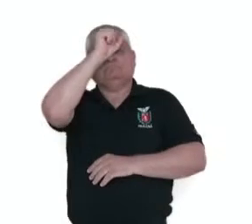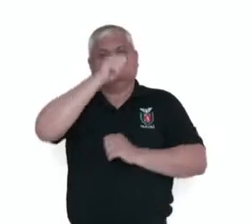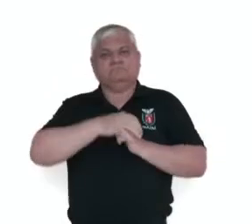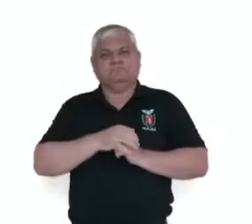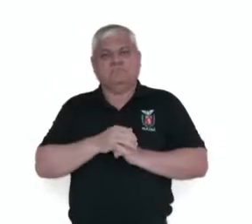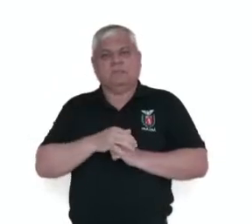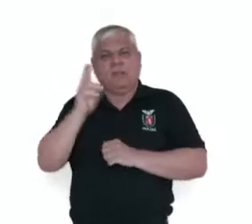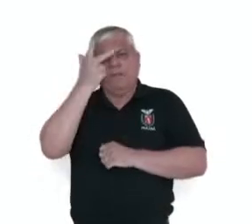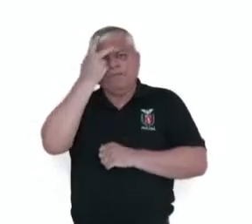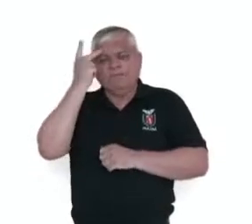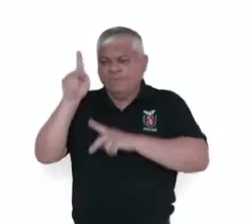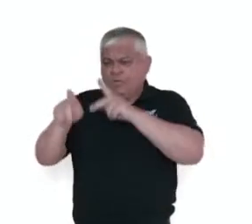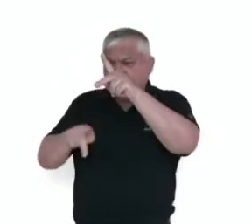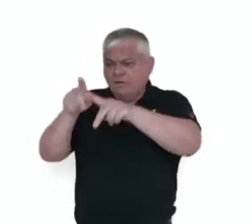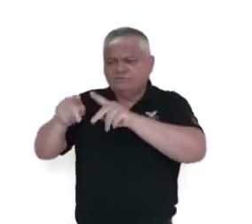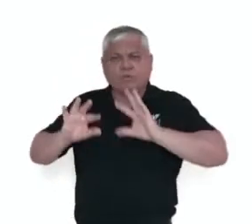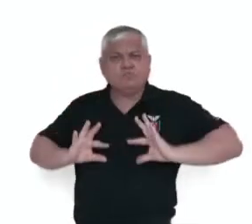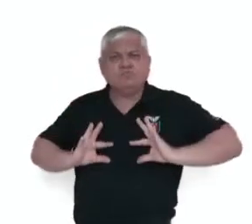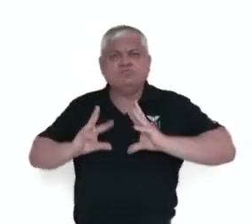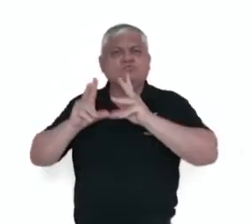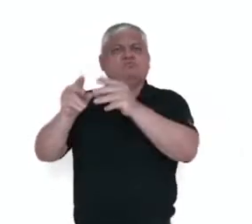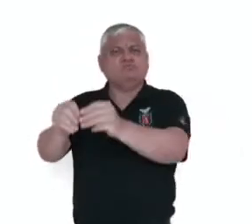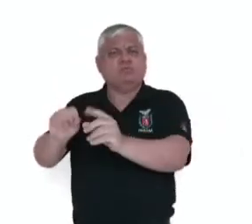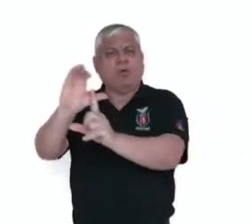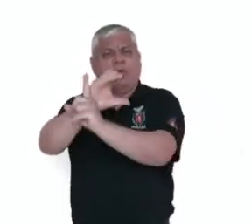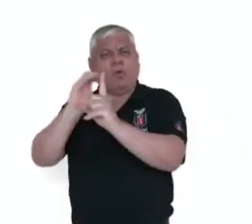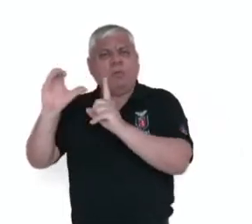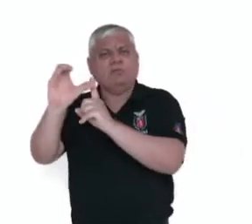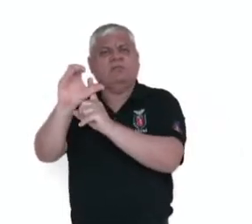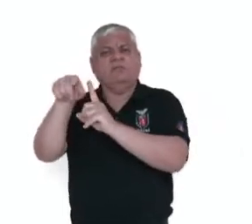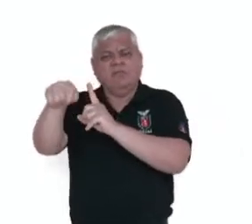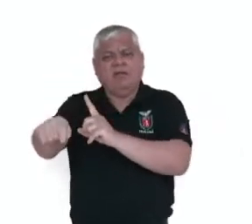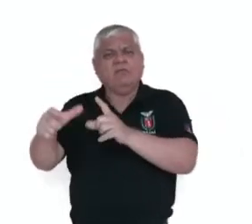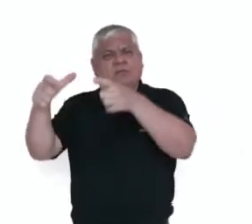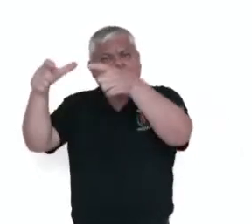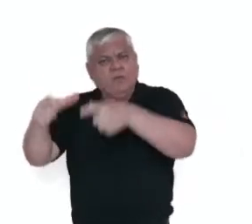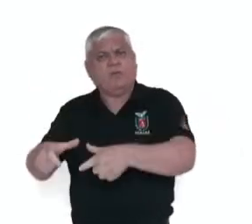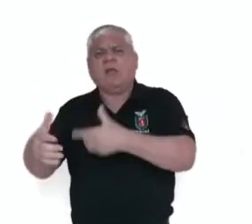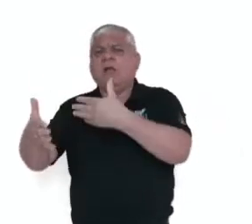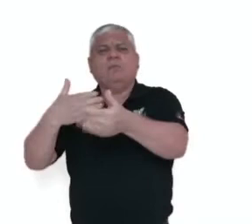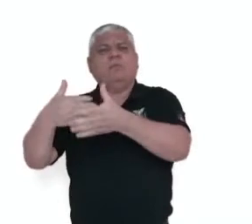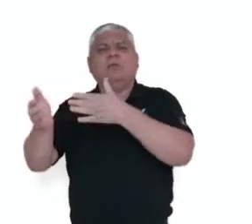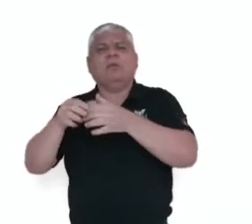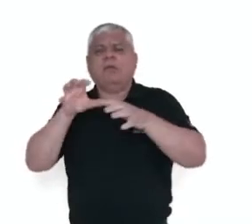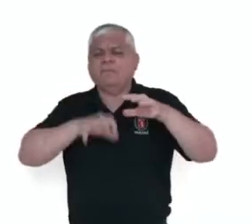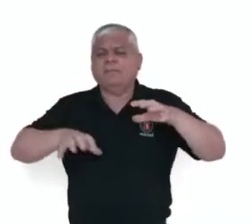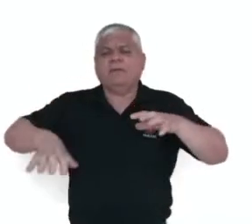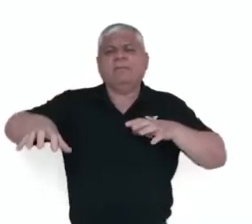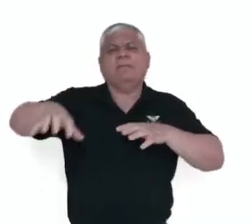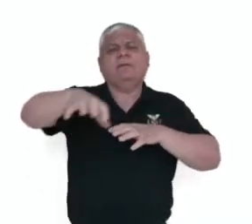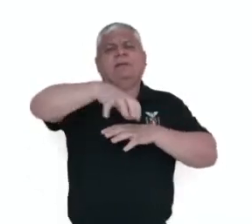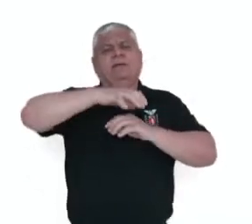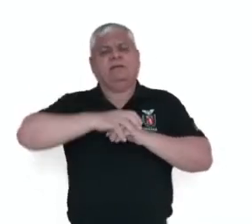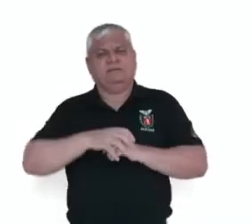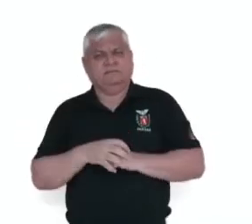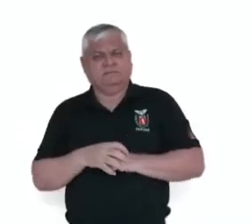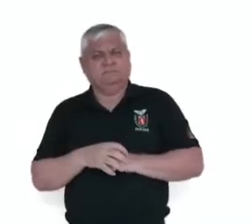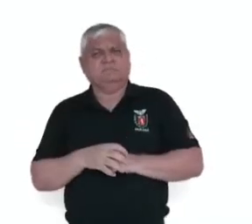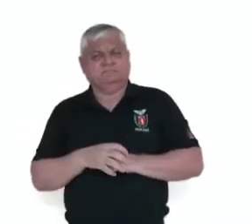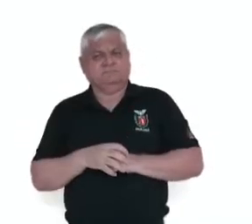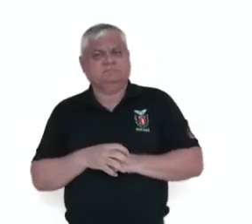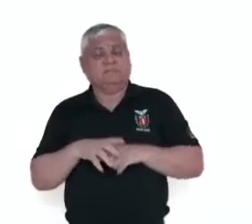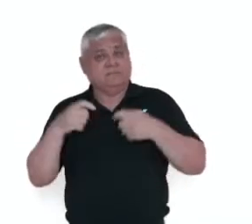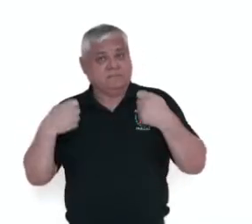cidadãos todos aqueles membros da comunidade que se encontram localizados em qualquer uma das ocupações reconhecidas